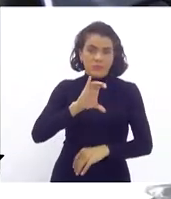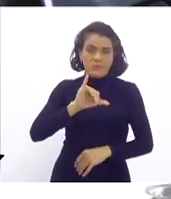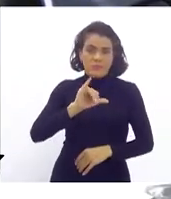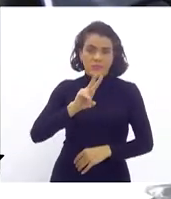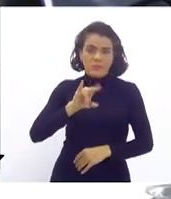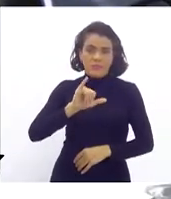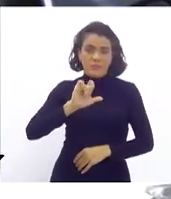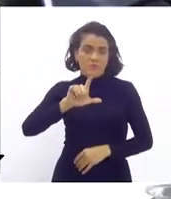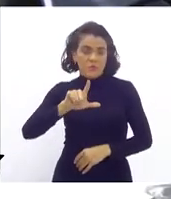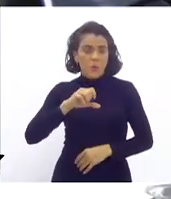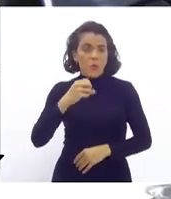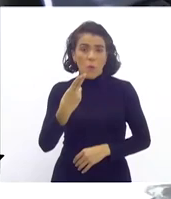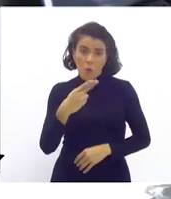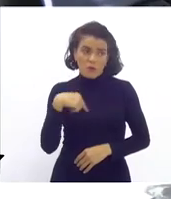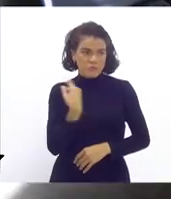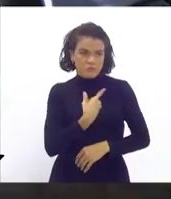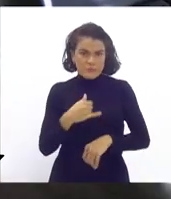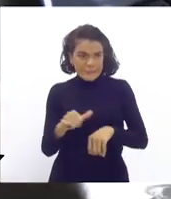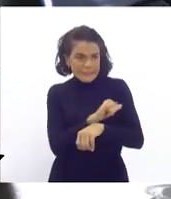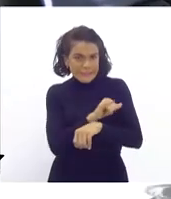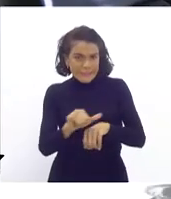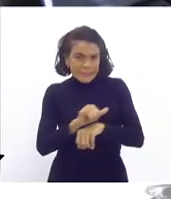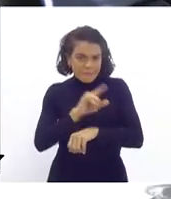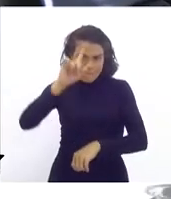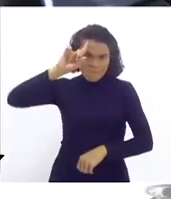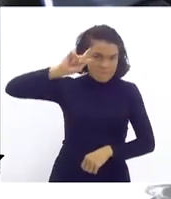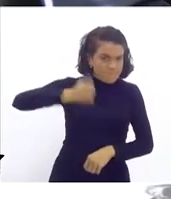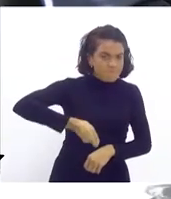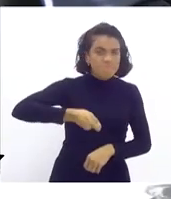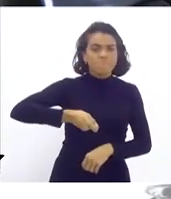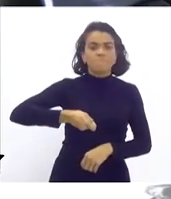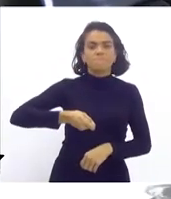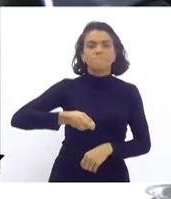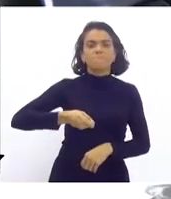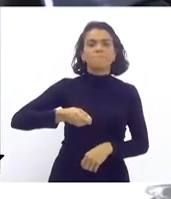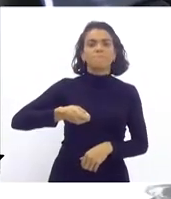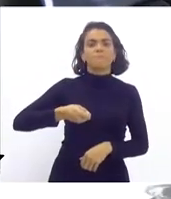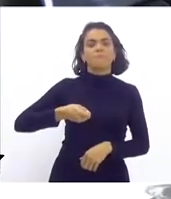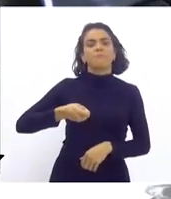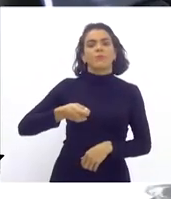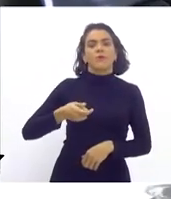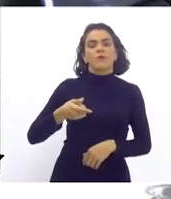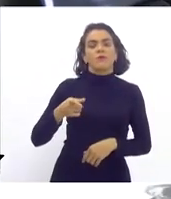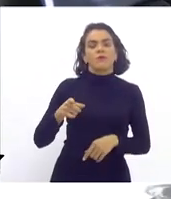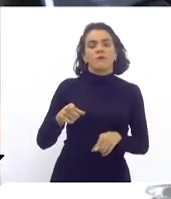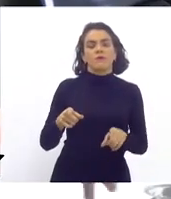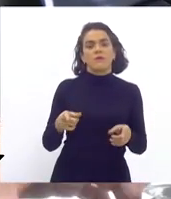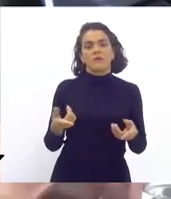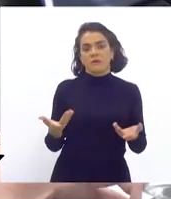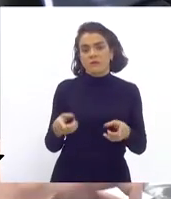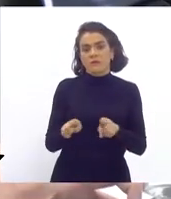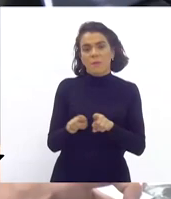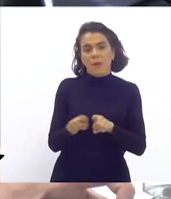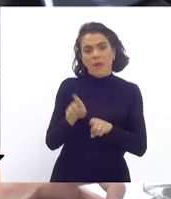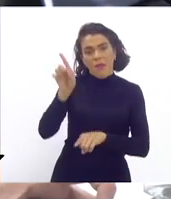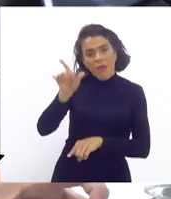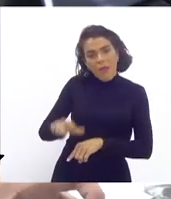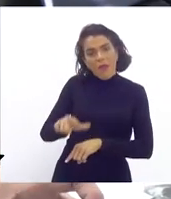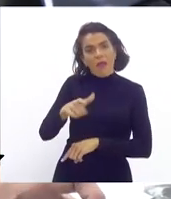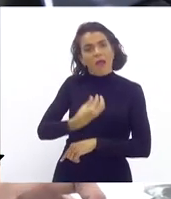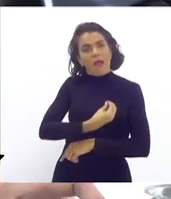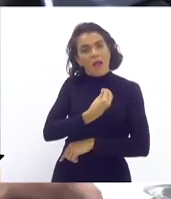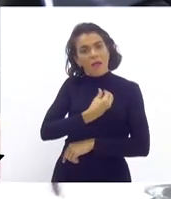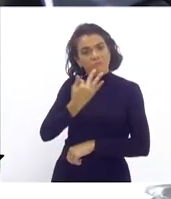mas que a gente toma as medidas necessárias para se convolha automaticamente o feito em ausência em